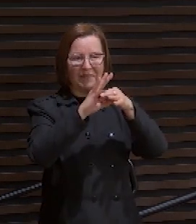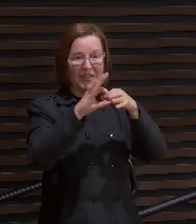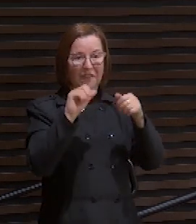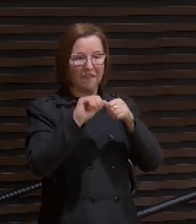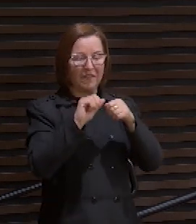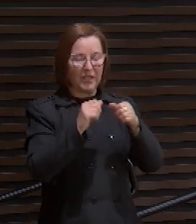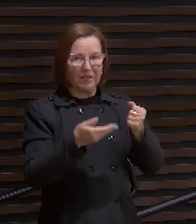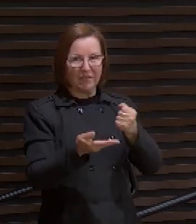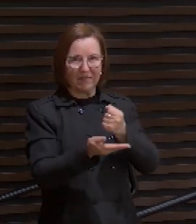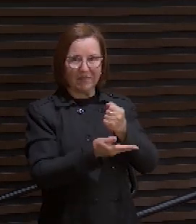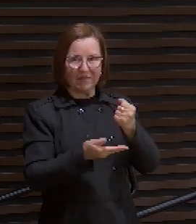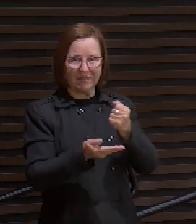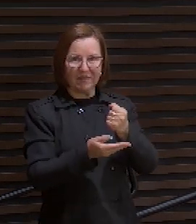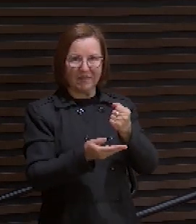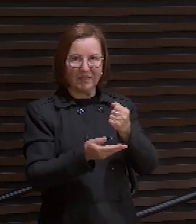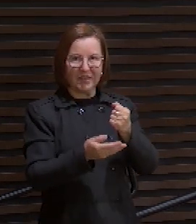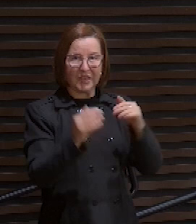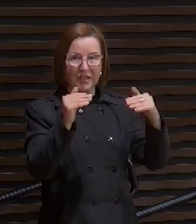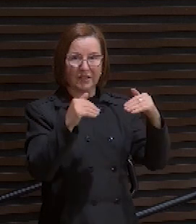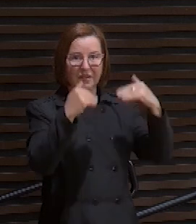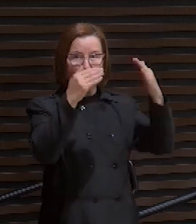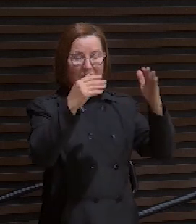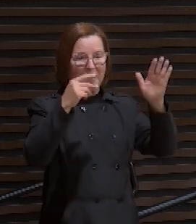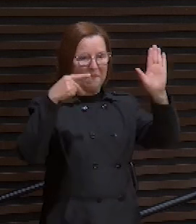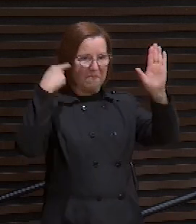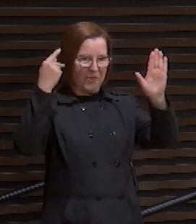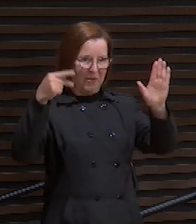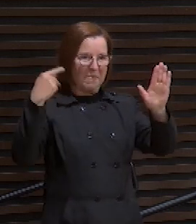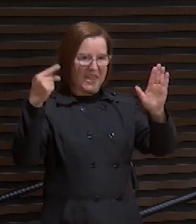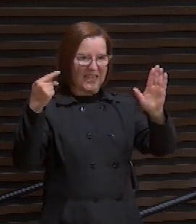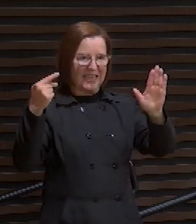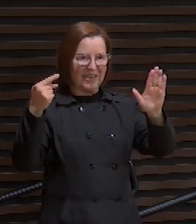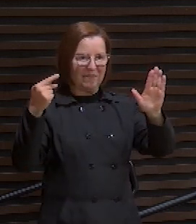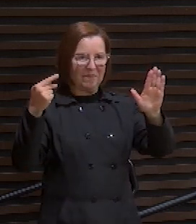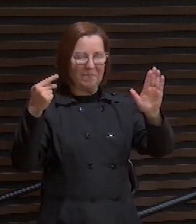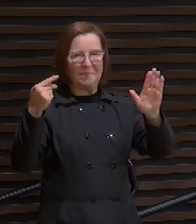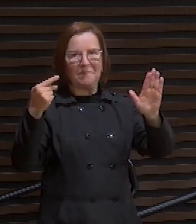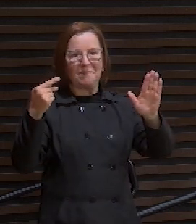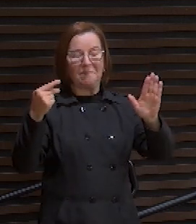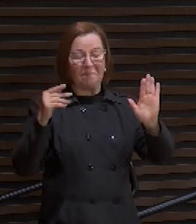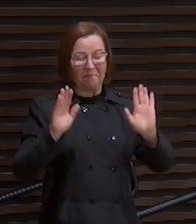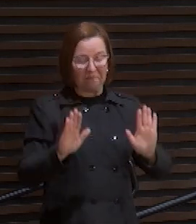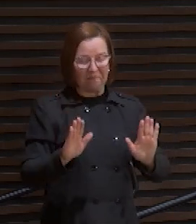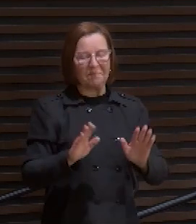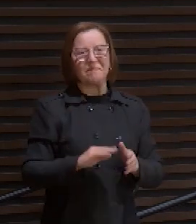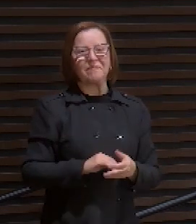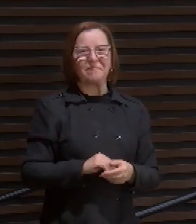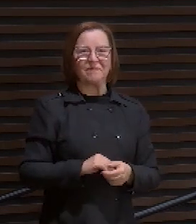base em superiores promessas. Até aqui.